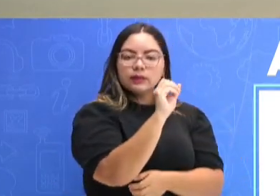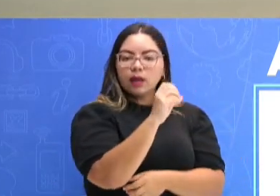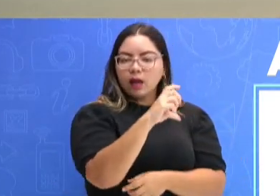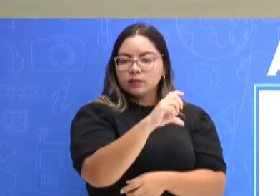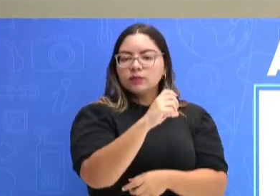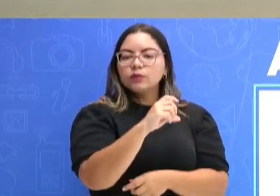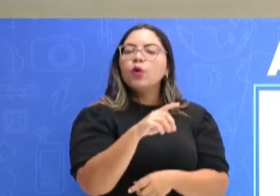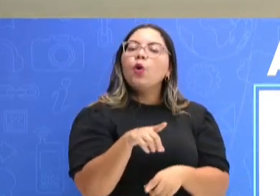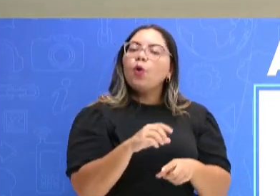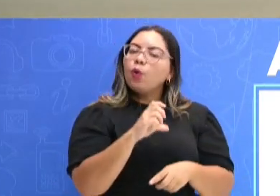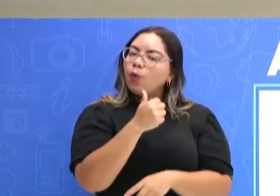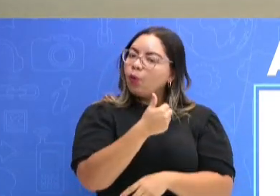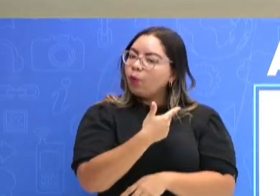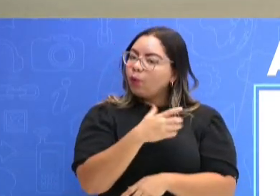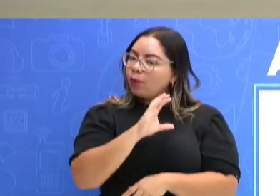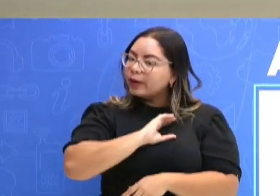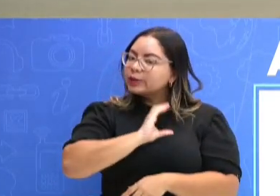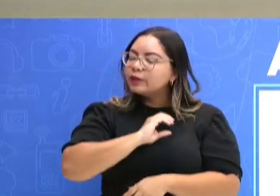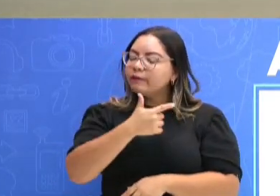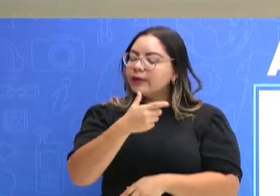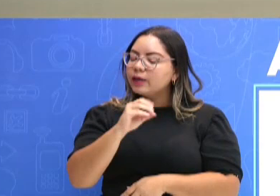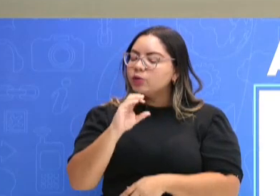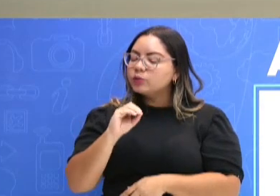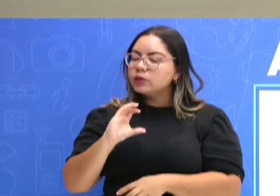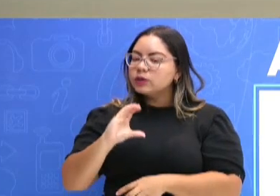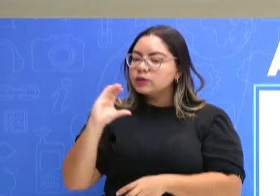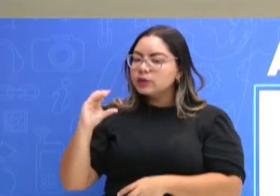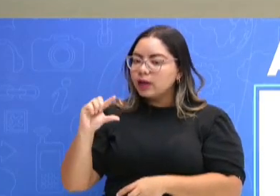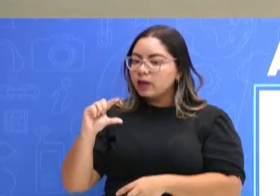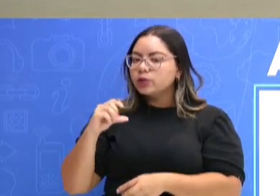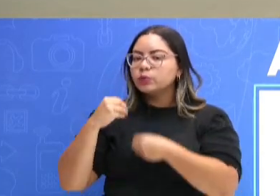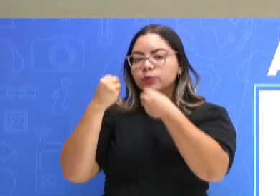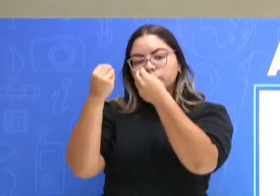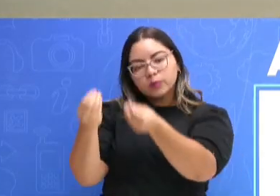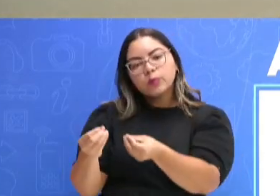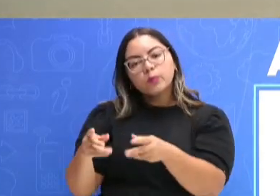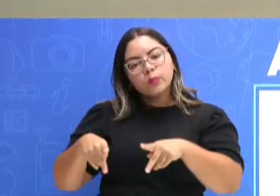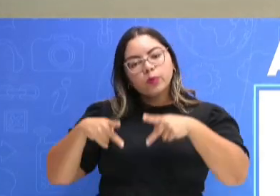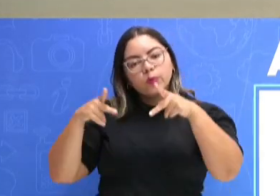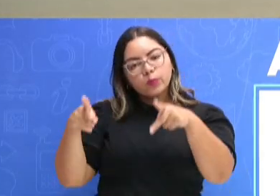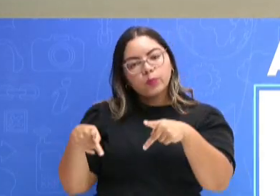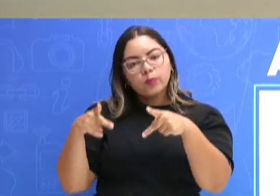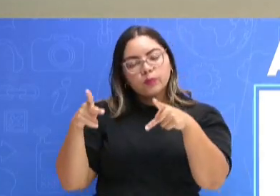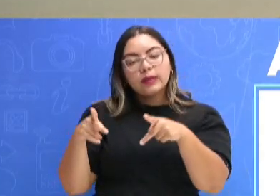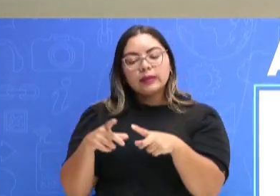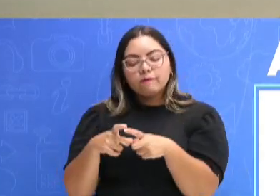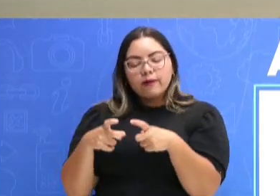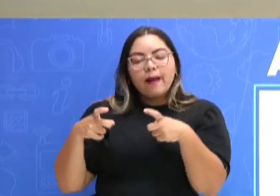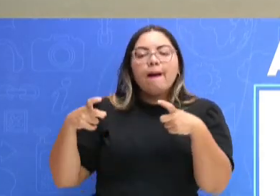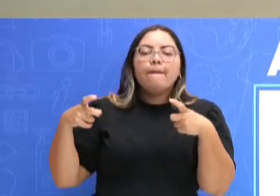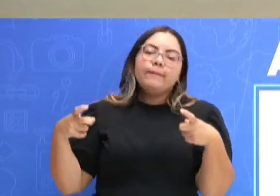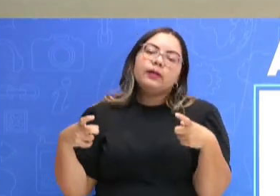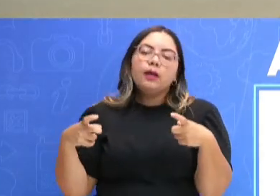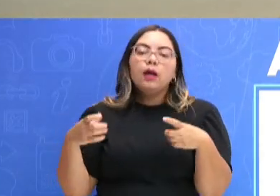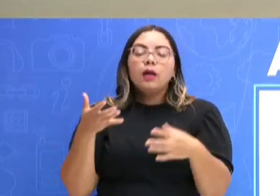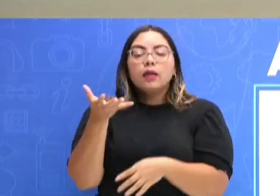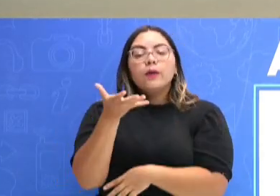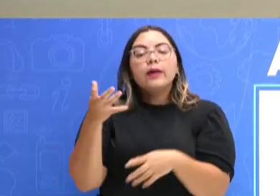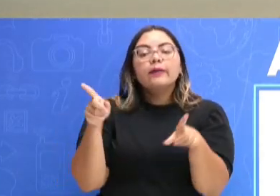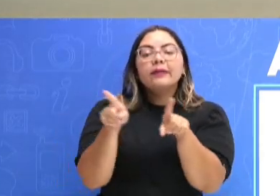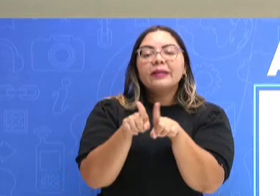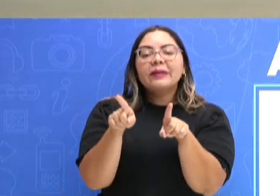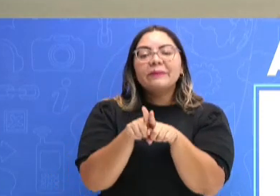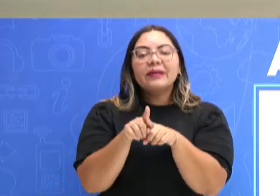o município vai doar 200. Se o estado doar 200, o município vai doar 400. E eu quero, neste